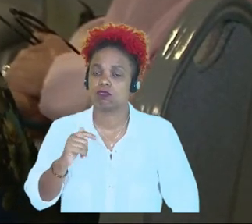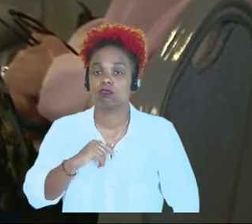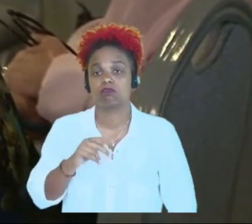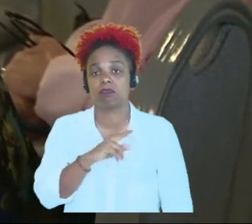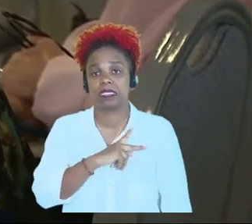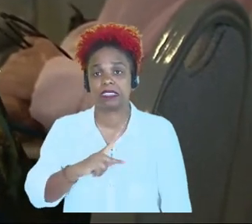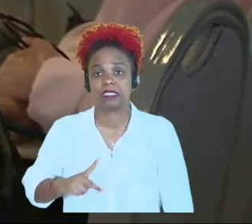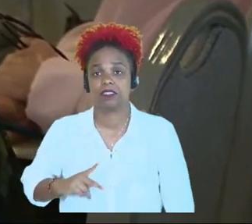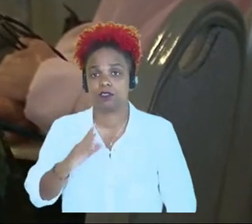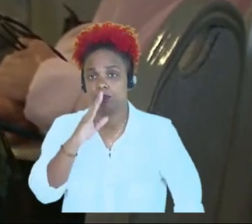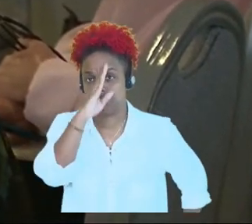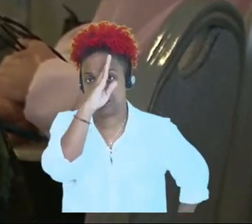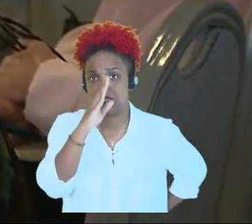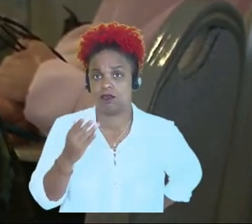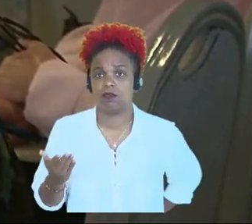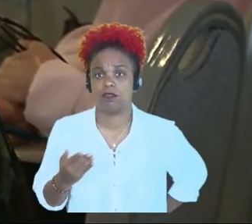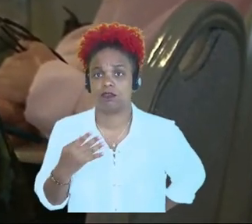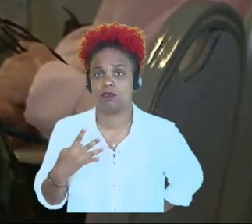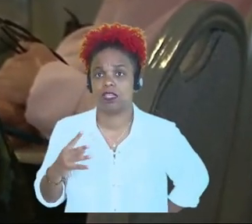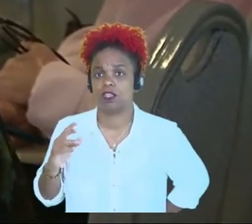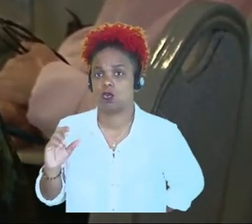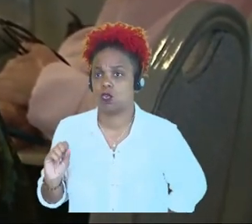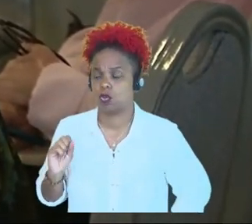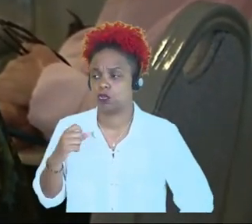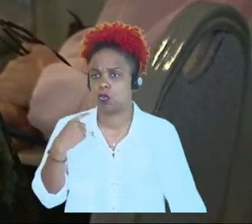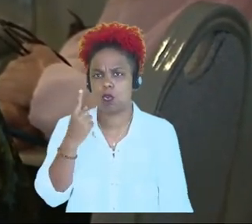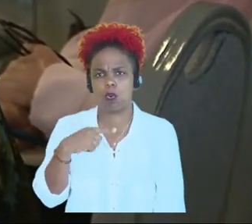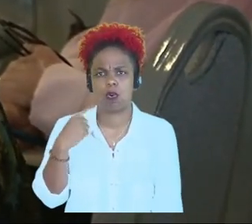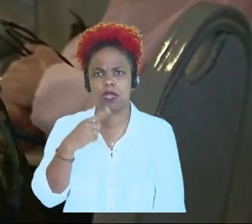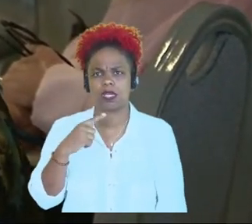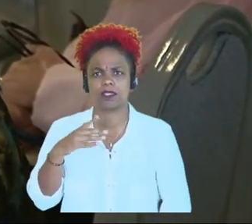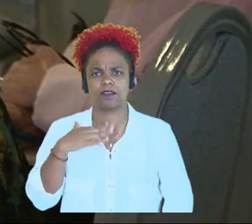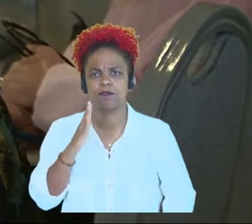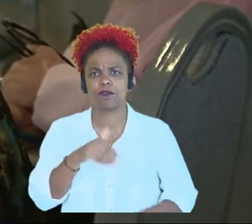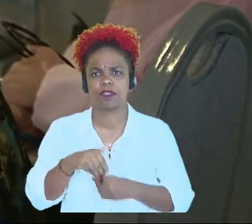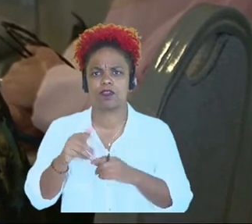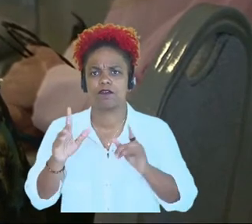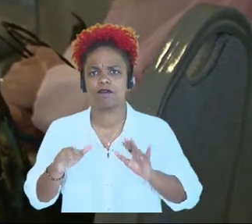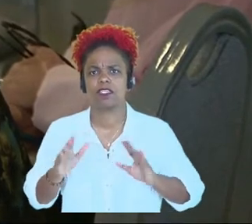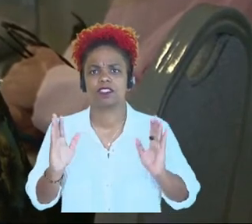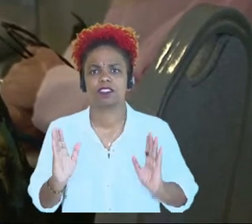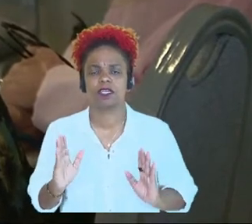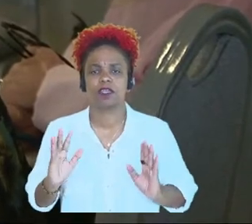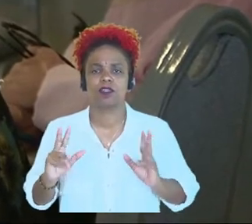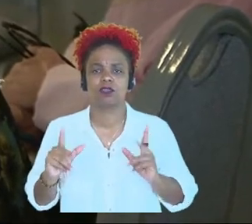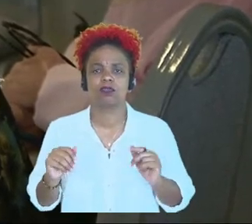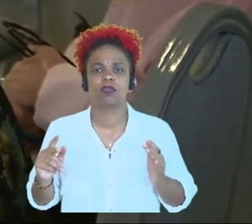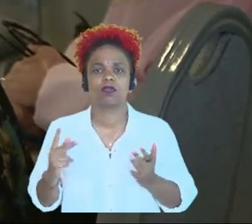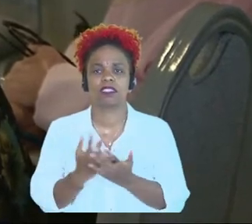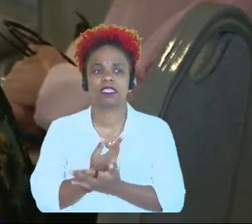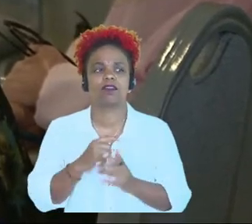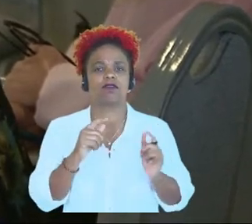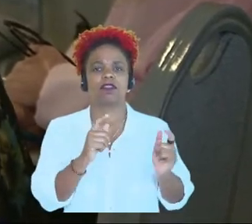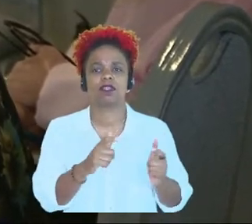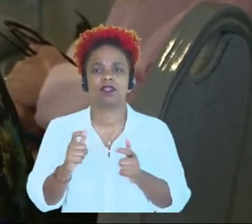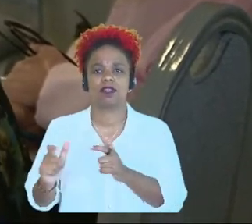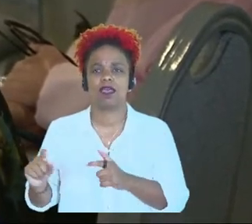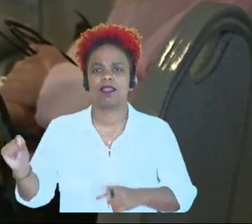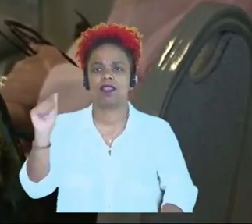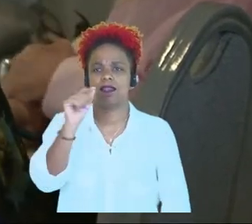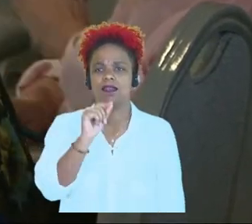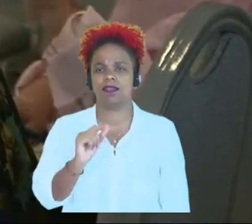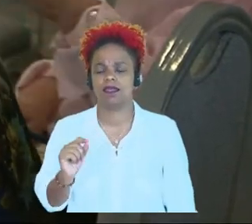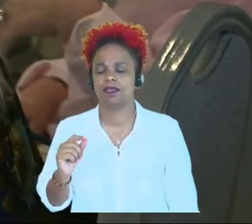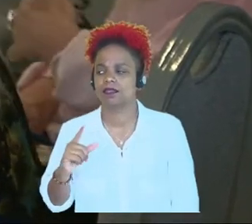Bolsonaro, de 48 horas após a eleição, e também dos fatos que estão acontecendo, né, de